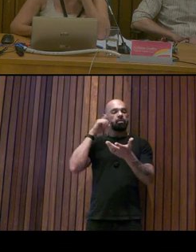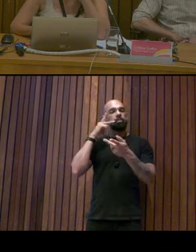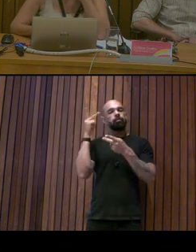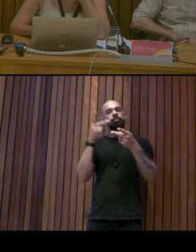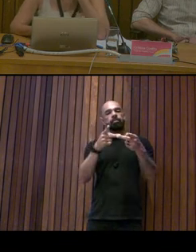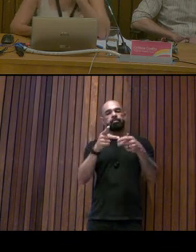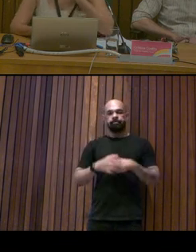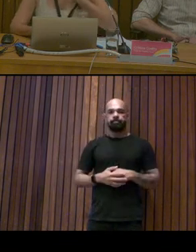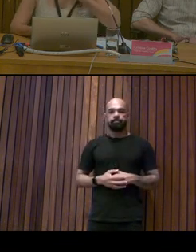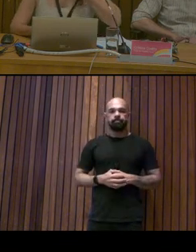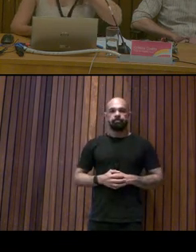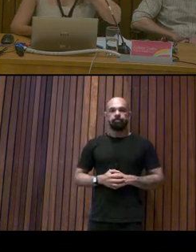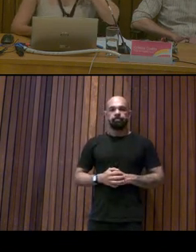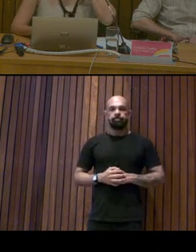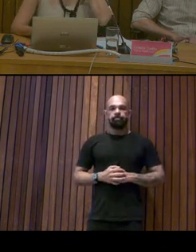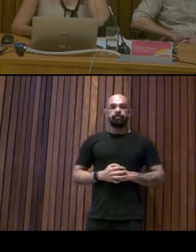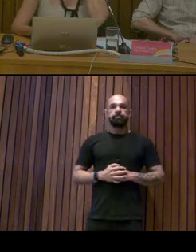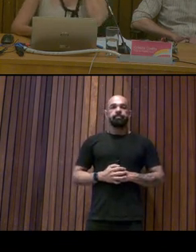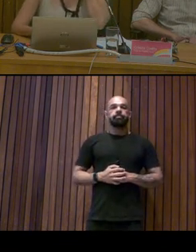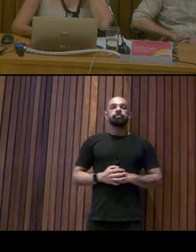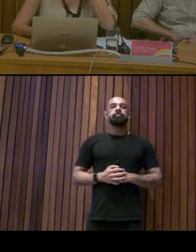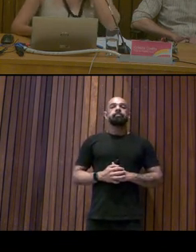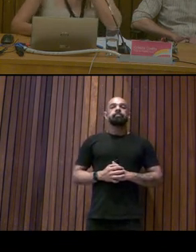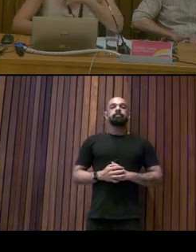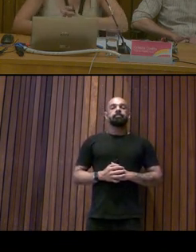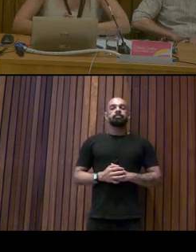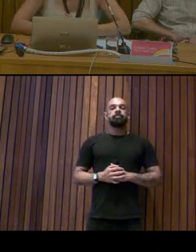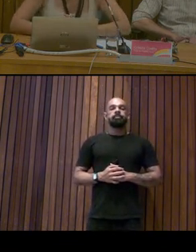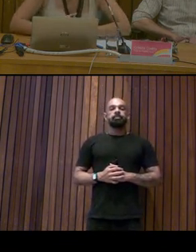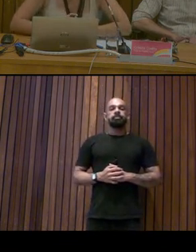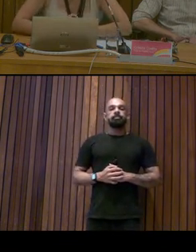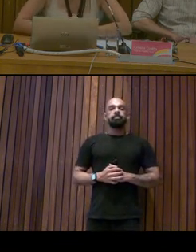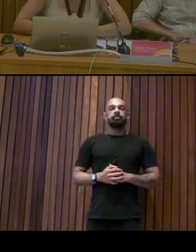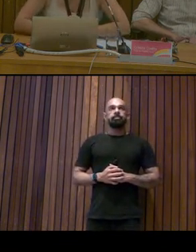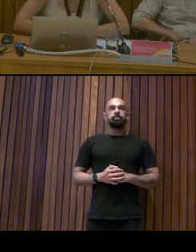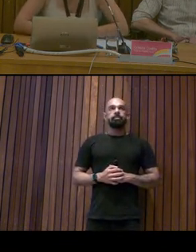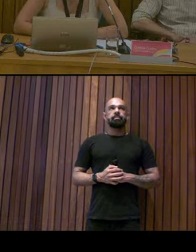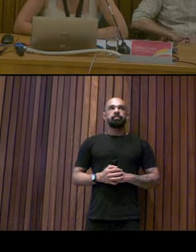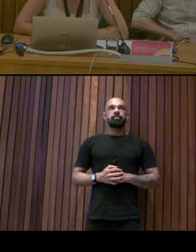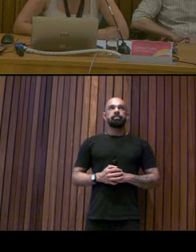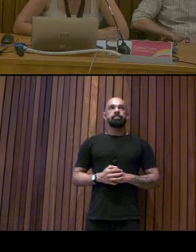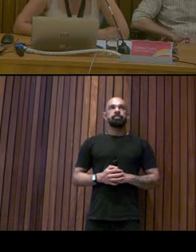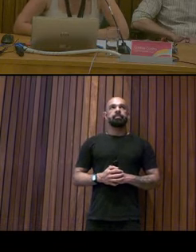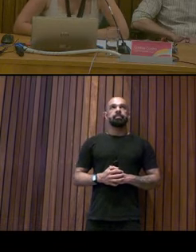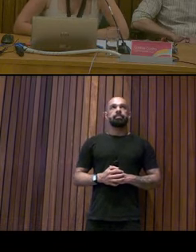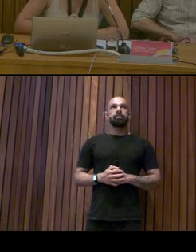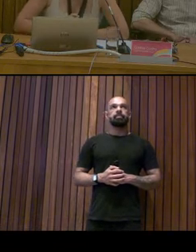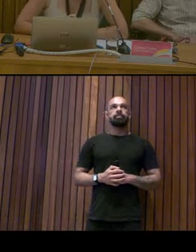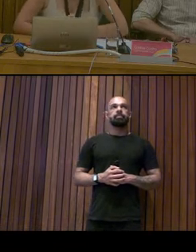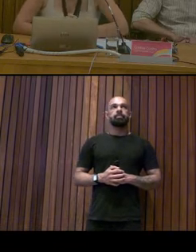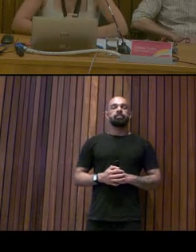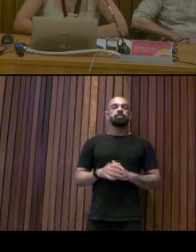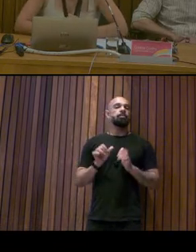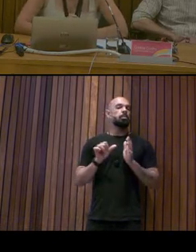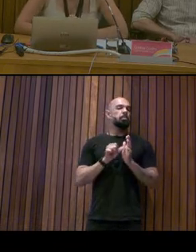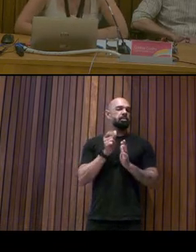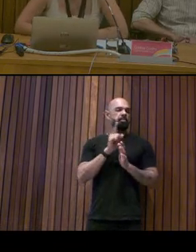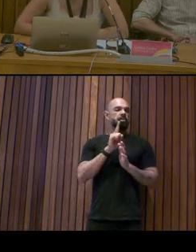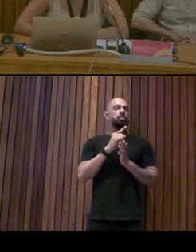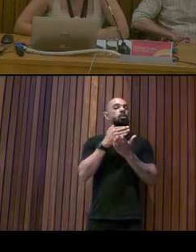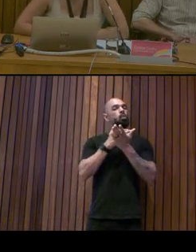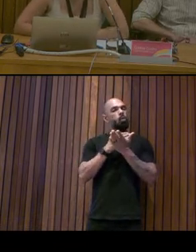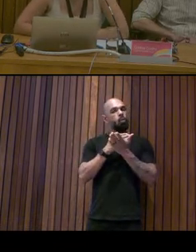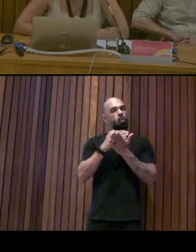visitar. Então, esse é um dos... Inclusive, foi não o primeiro, mas assim, um dos